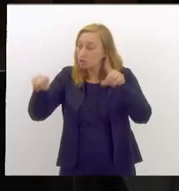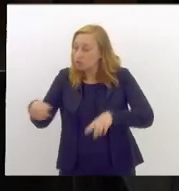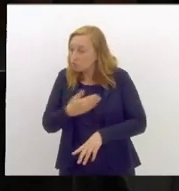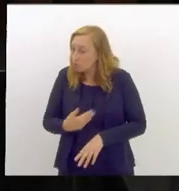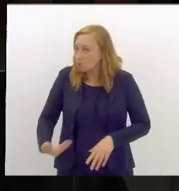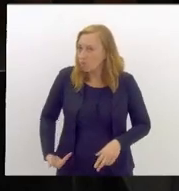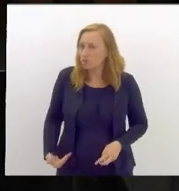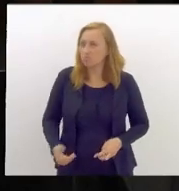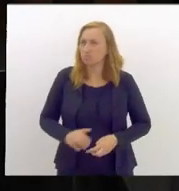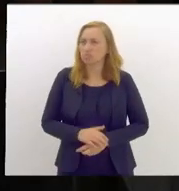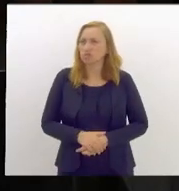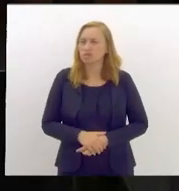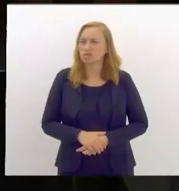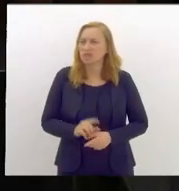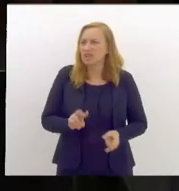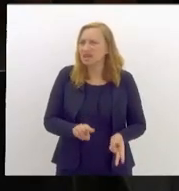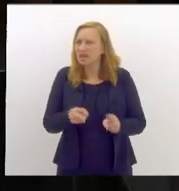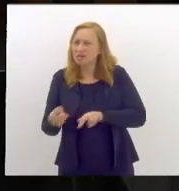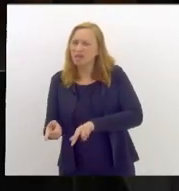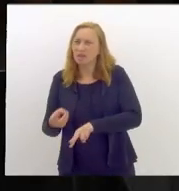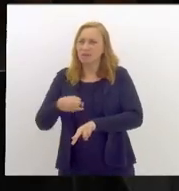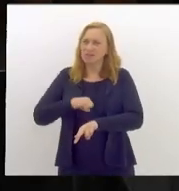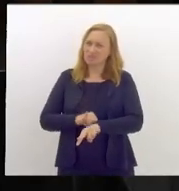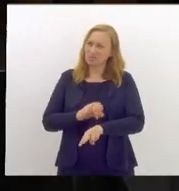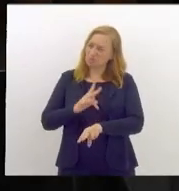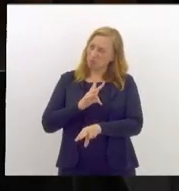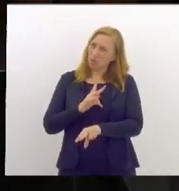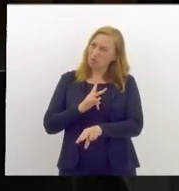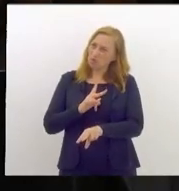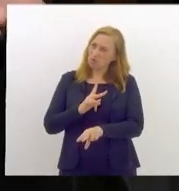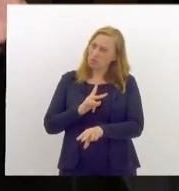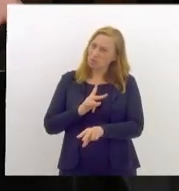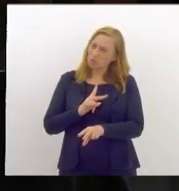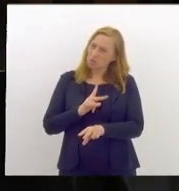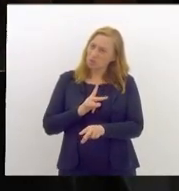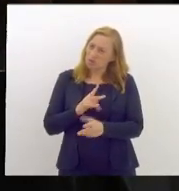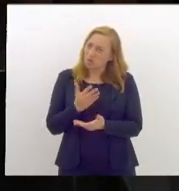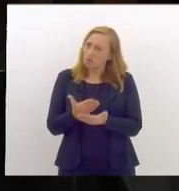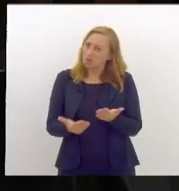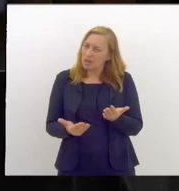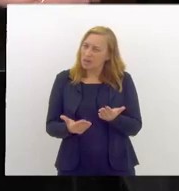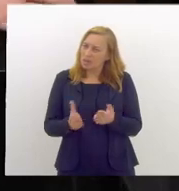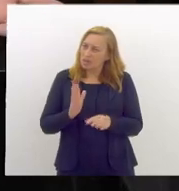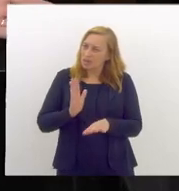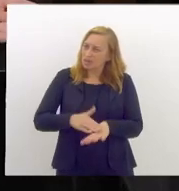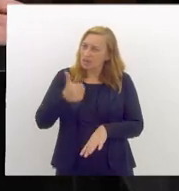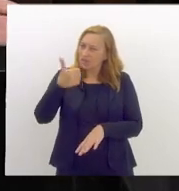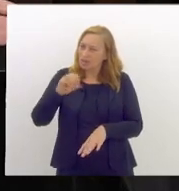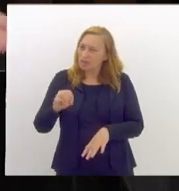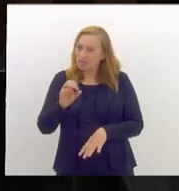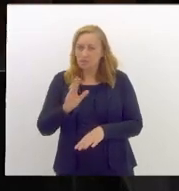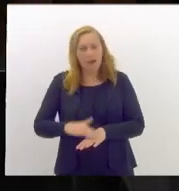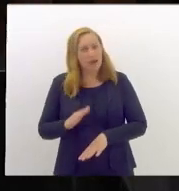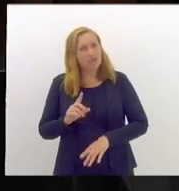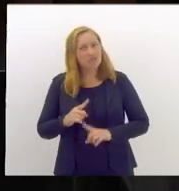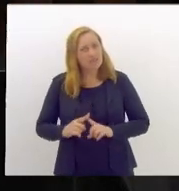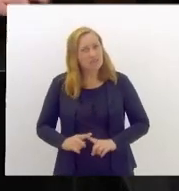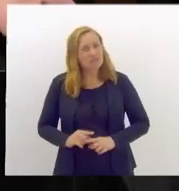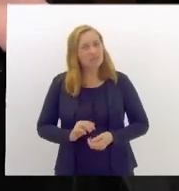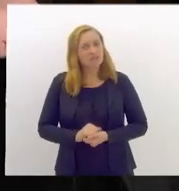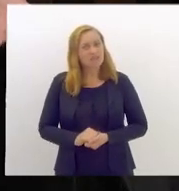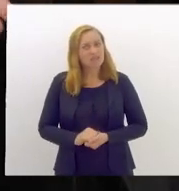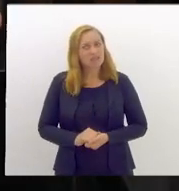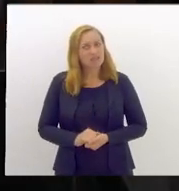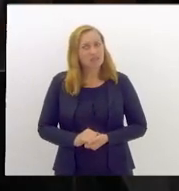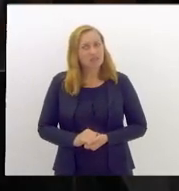Servidores encaminhar para si uma recomposição de perdas que é 10 vezes maior 10 vezes